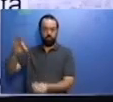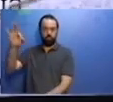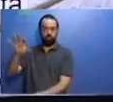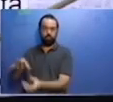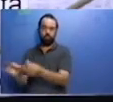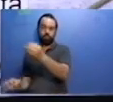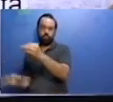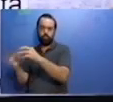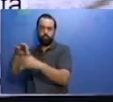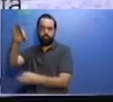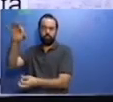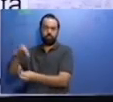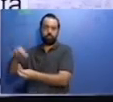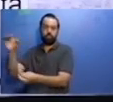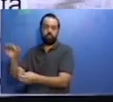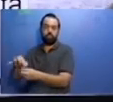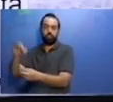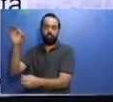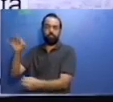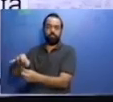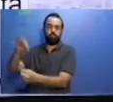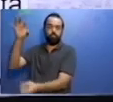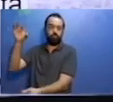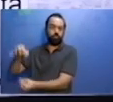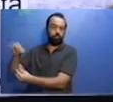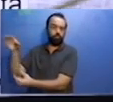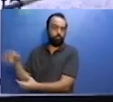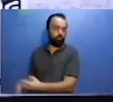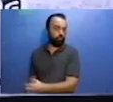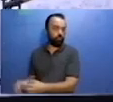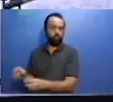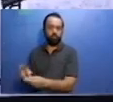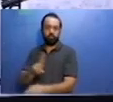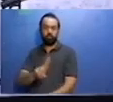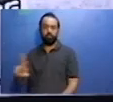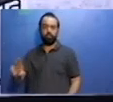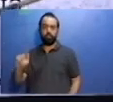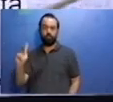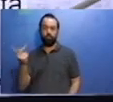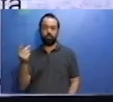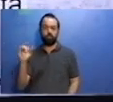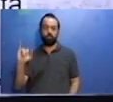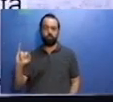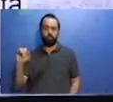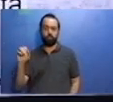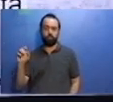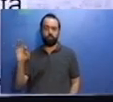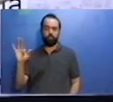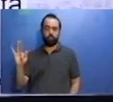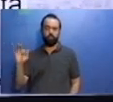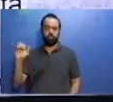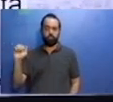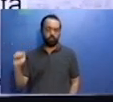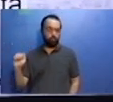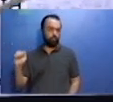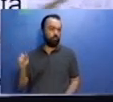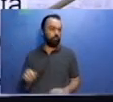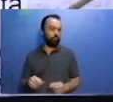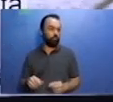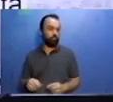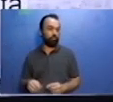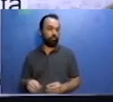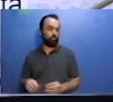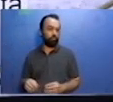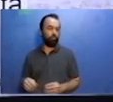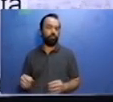no seu interior, onde cada filamento, cada fiozinho desse, é chamado de hifa. O conjunto dessas hifas forma